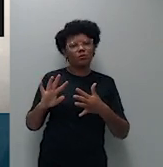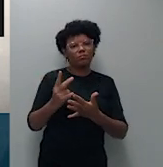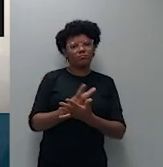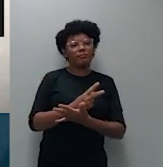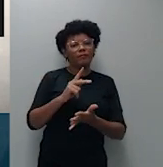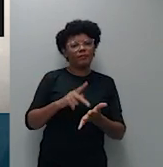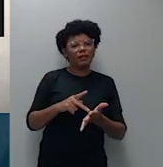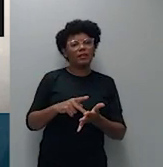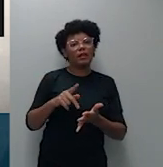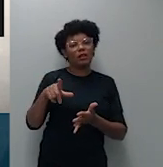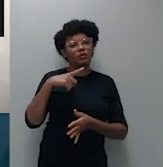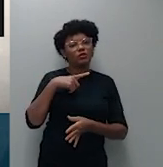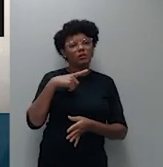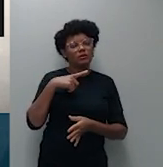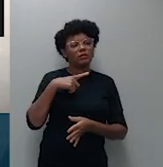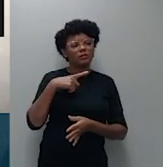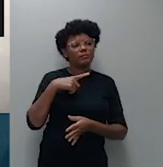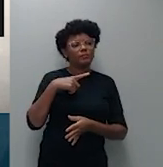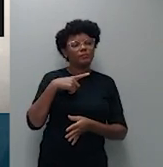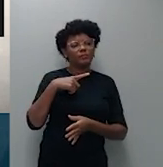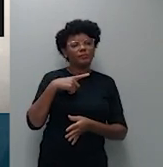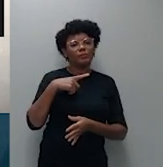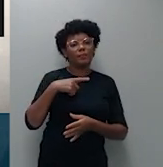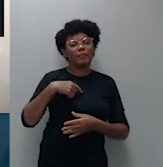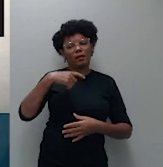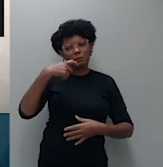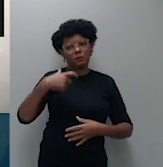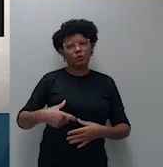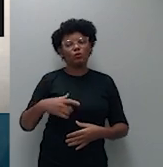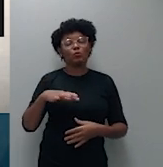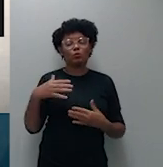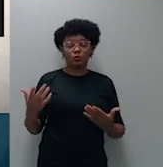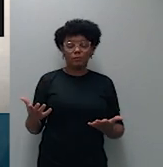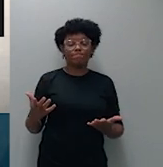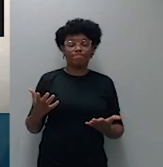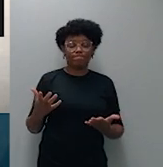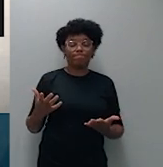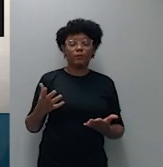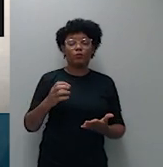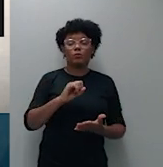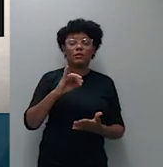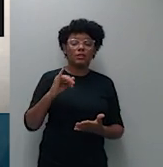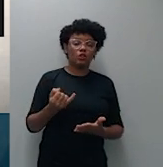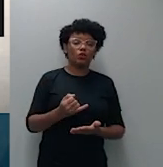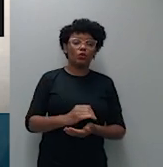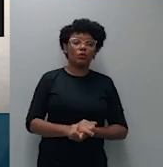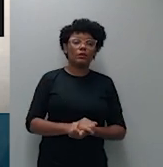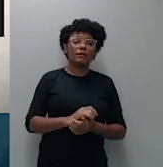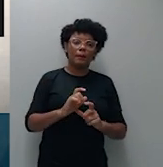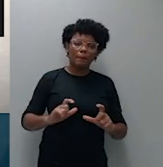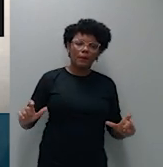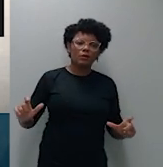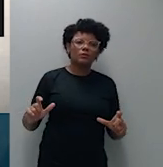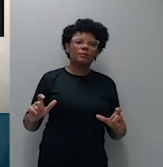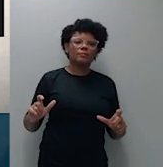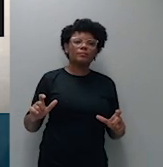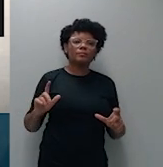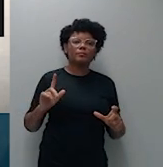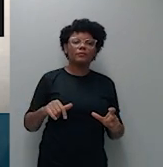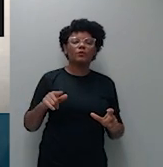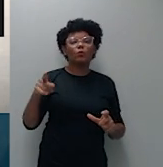e de fato Essa tem sido a postura na maior parte dos casos do STJ é